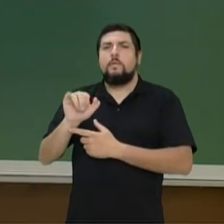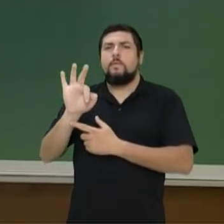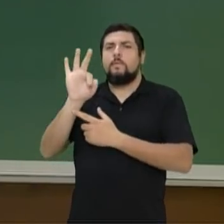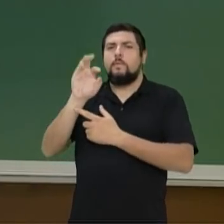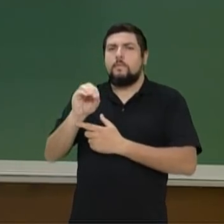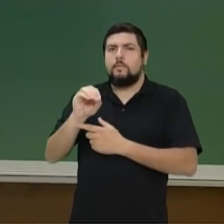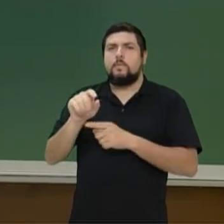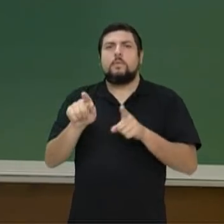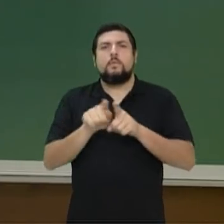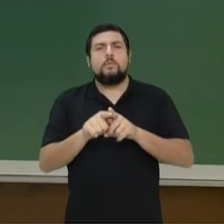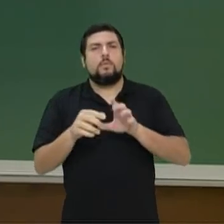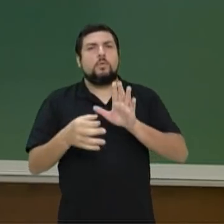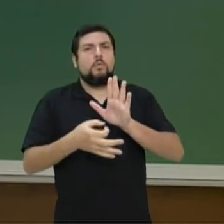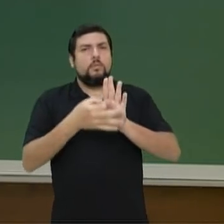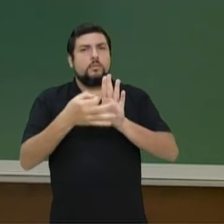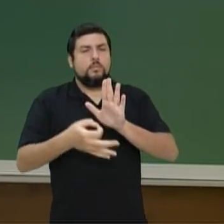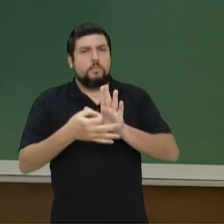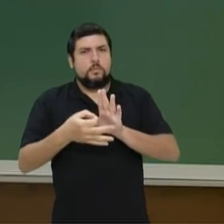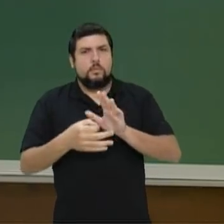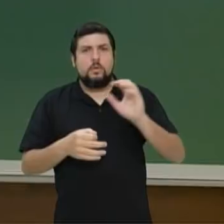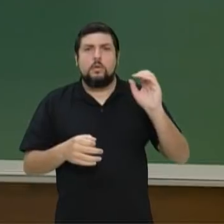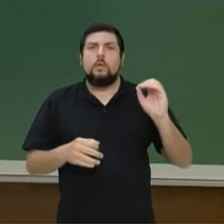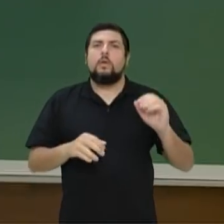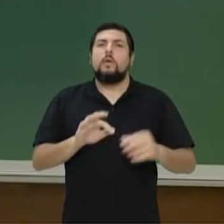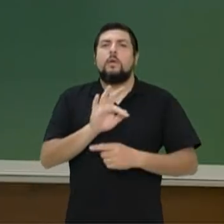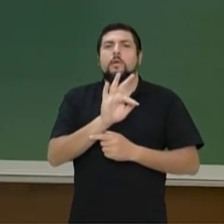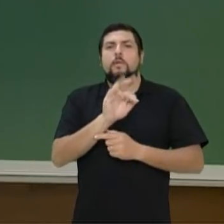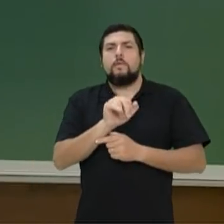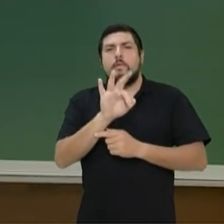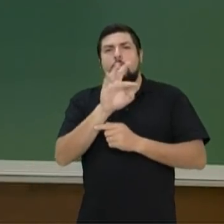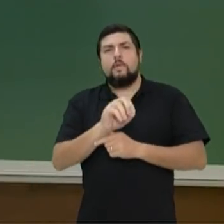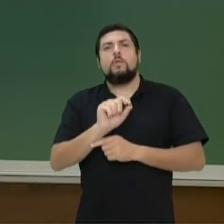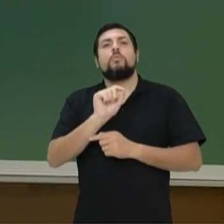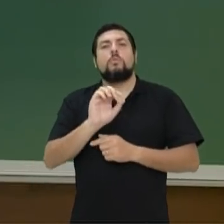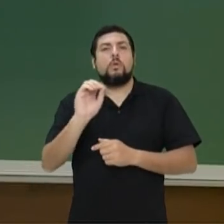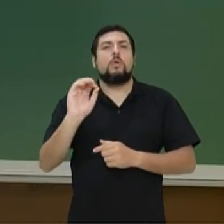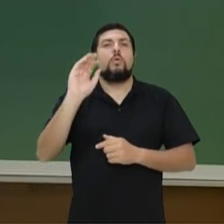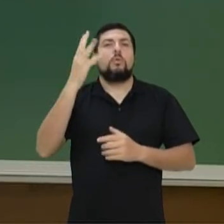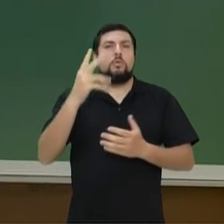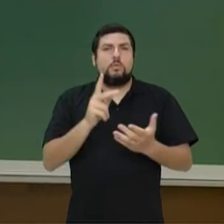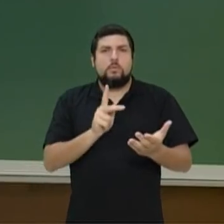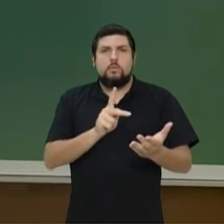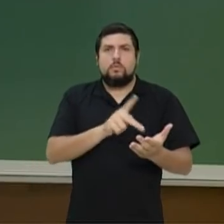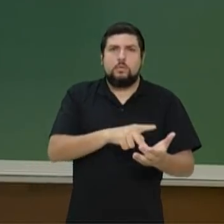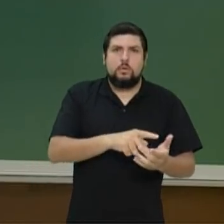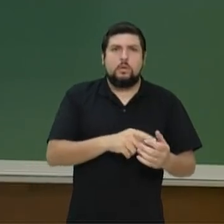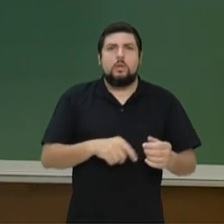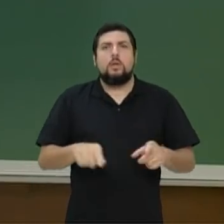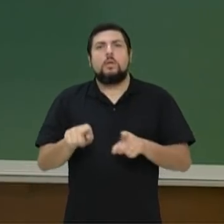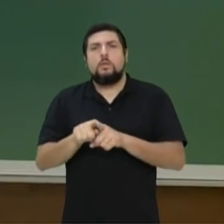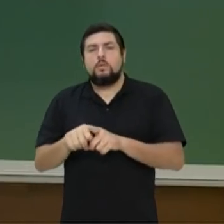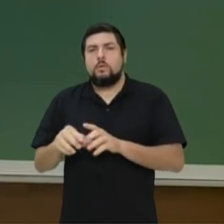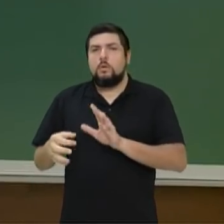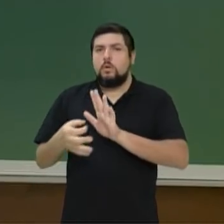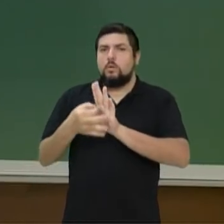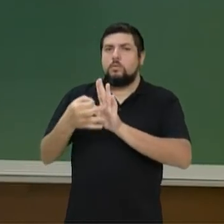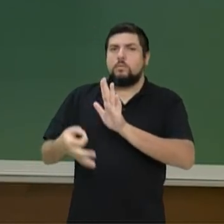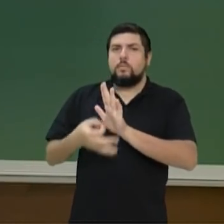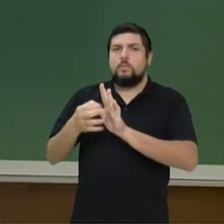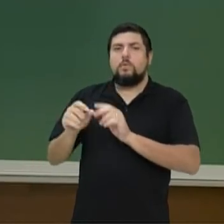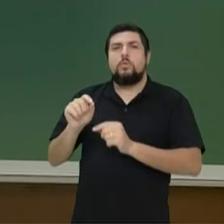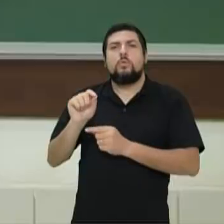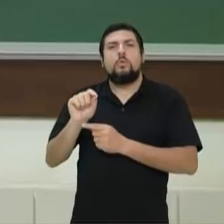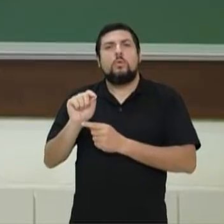e opinião. Tá? Fato é algo que realmente aconteceu, é retratado daquela forma, enquanto a opinião,